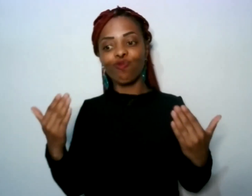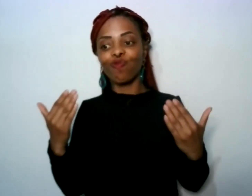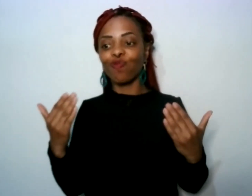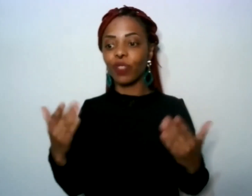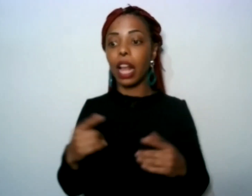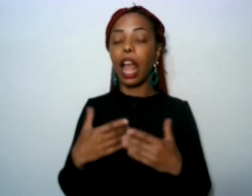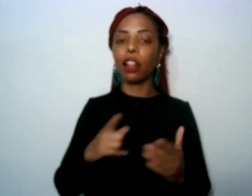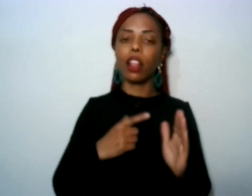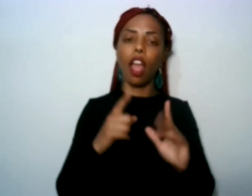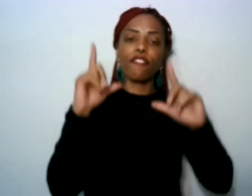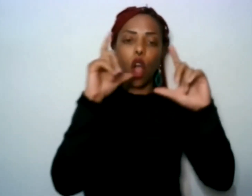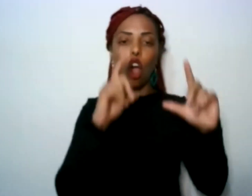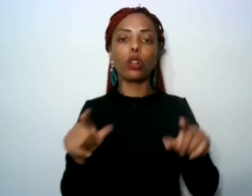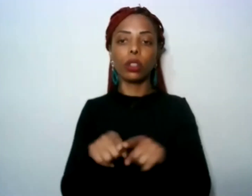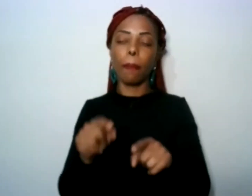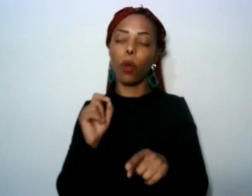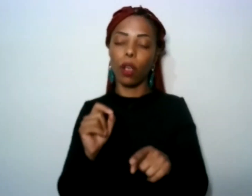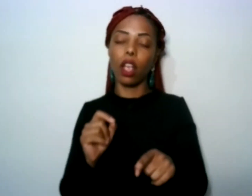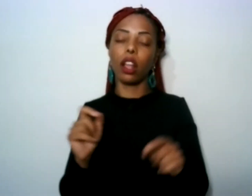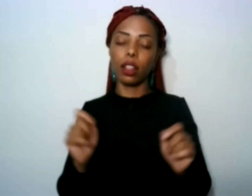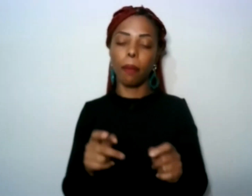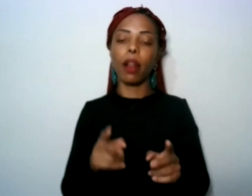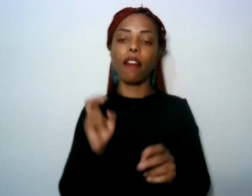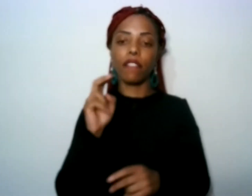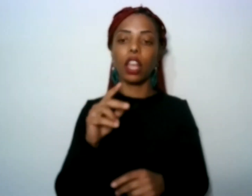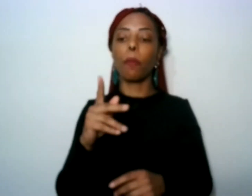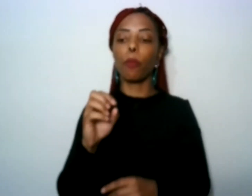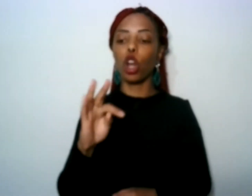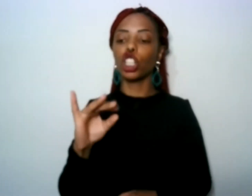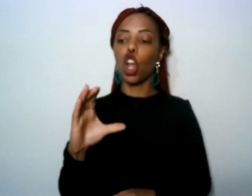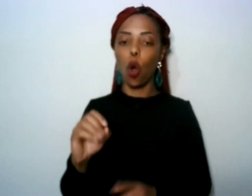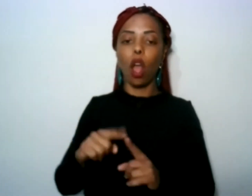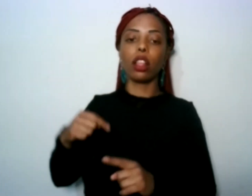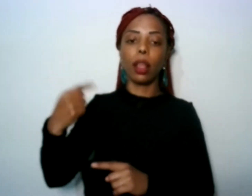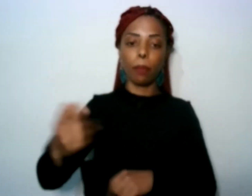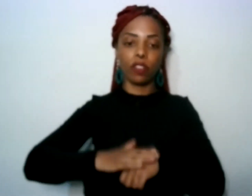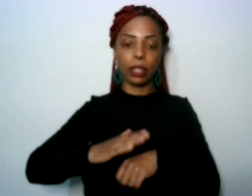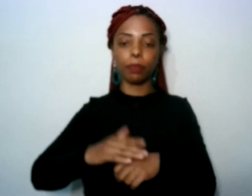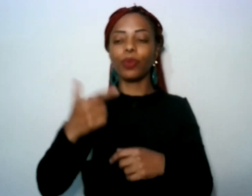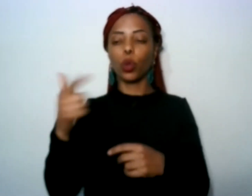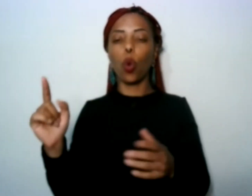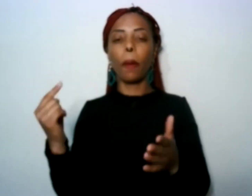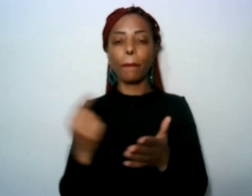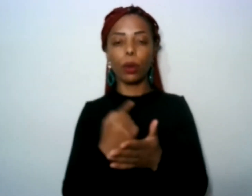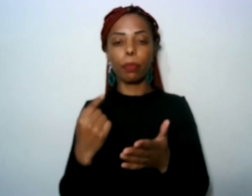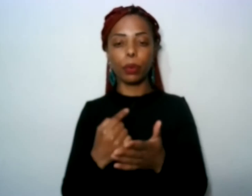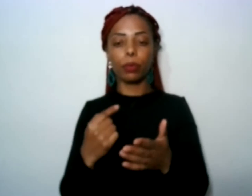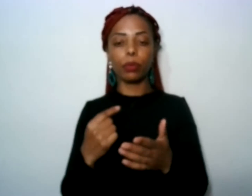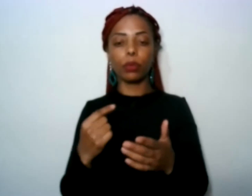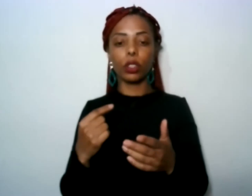a gente consegue ver de fato que o pórtico foi feito depois as outras questões relativas ao Prestes Maia se